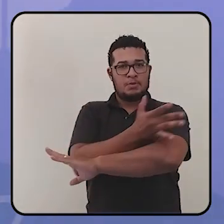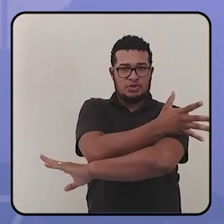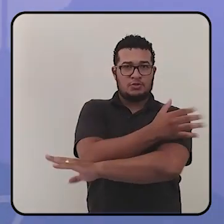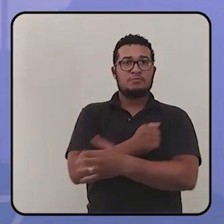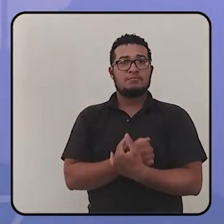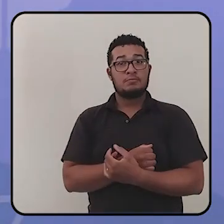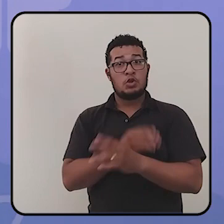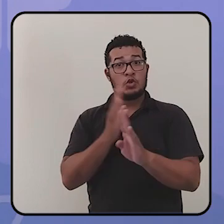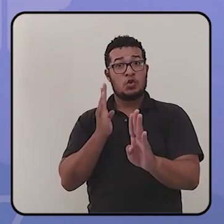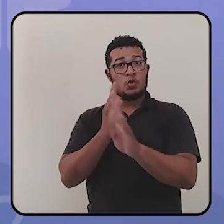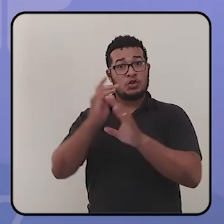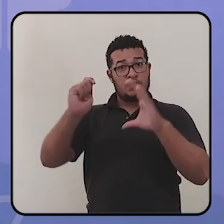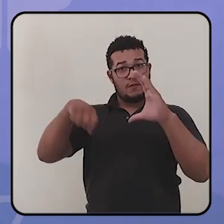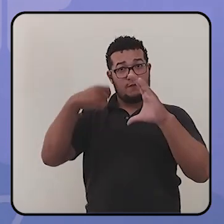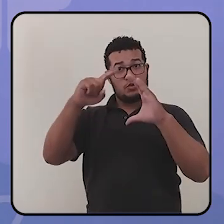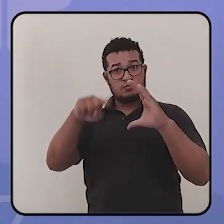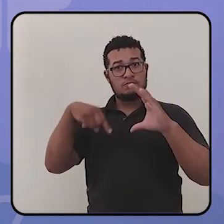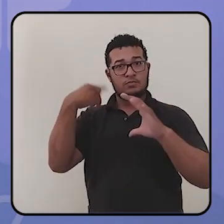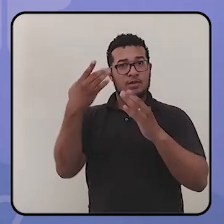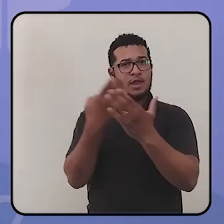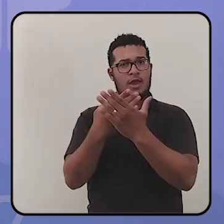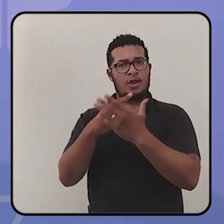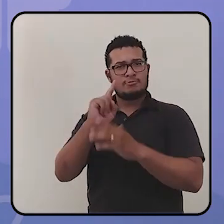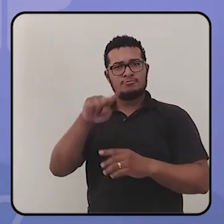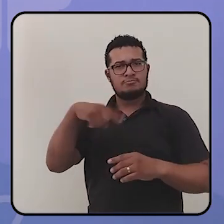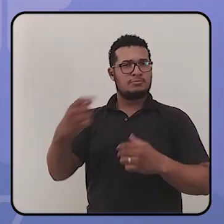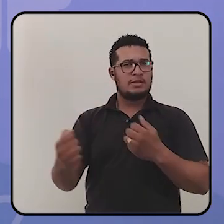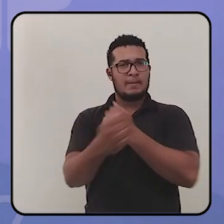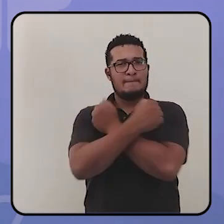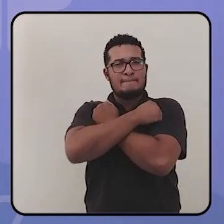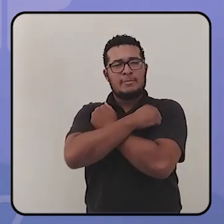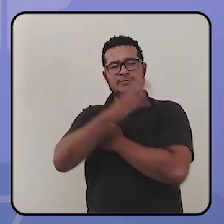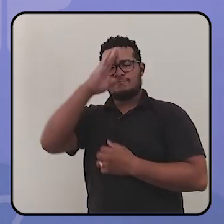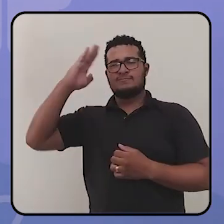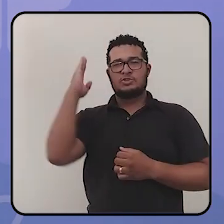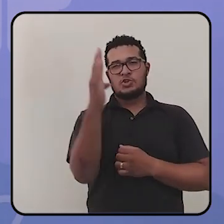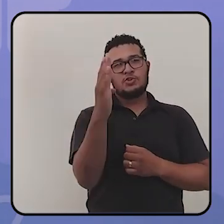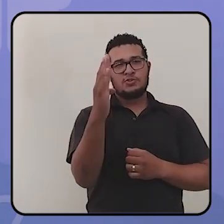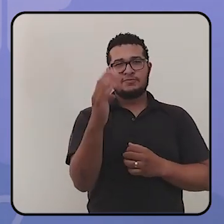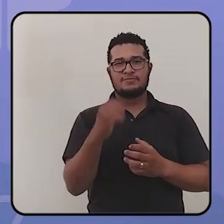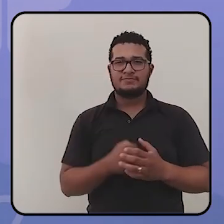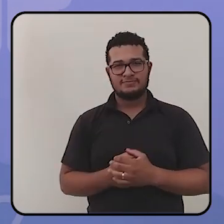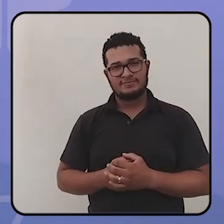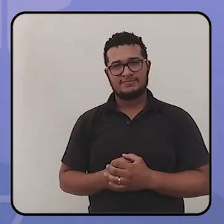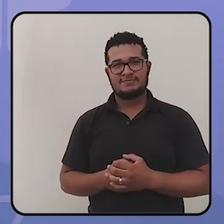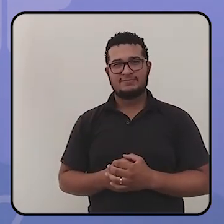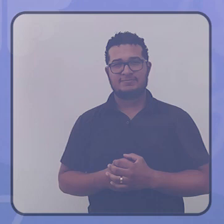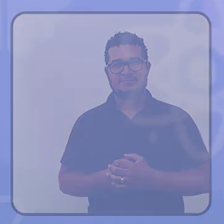pré-história do nosso estado. Te vejo no próximo vídeo, na próxima aula. Um grande abraço. Tchau!